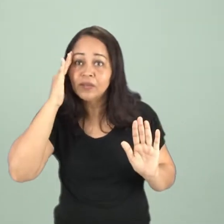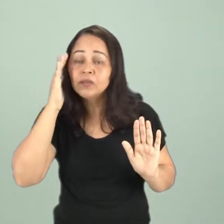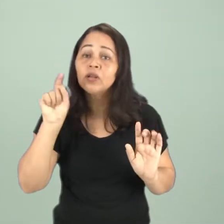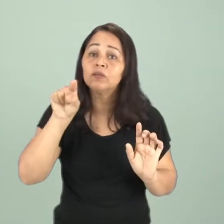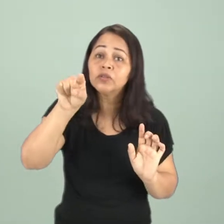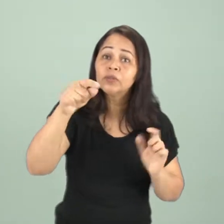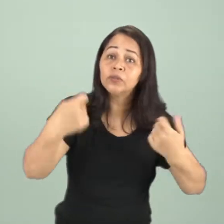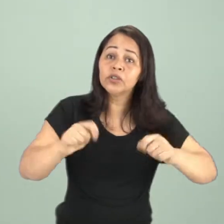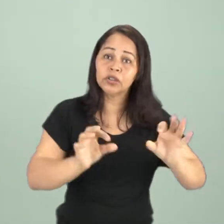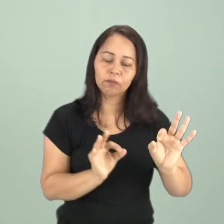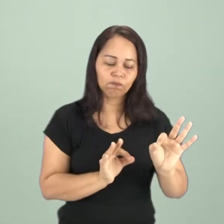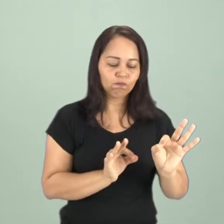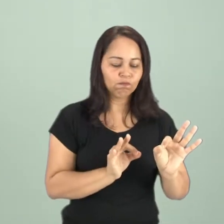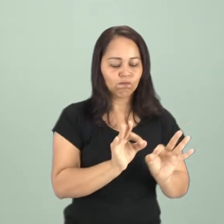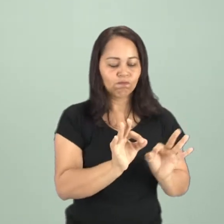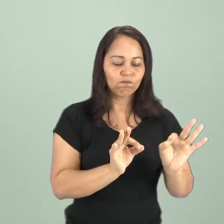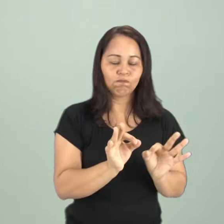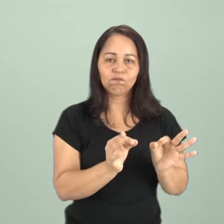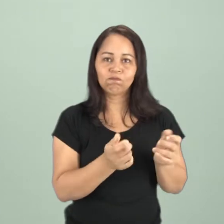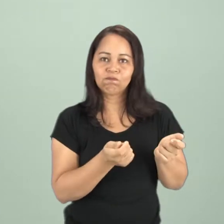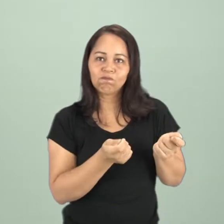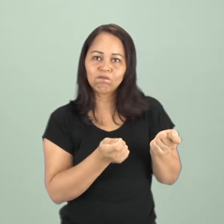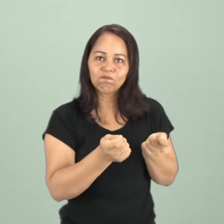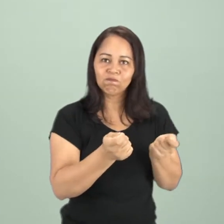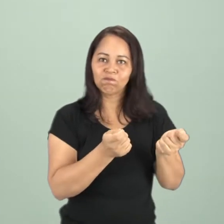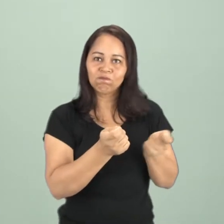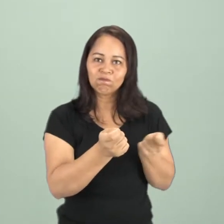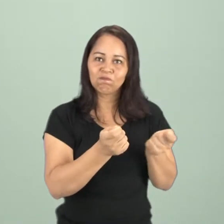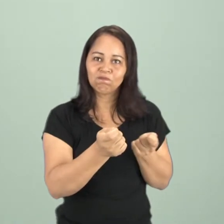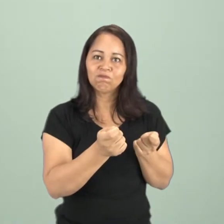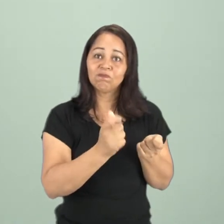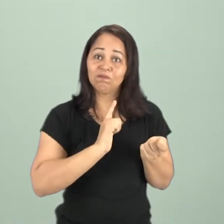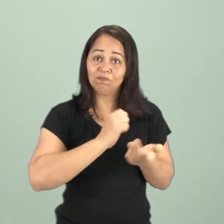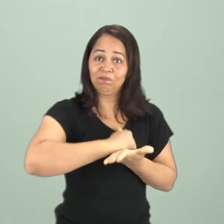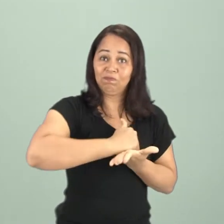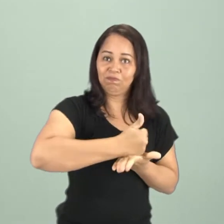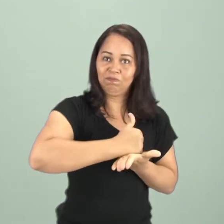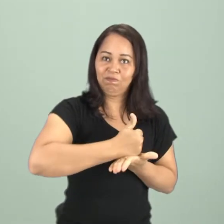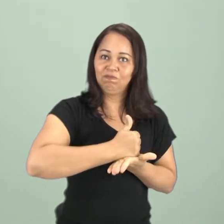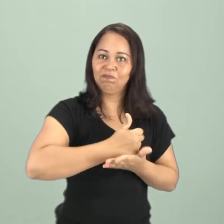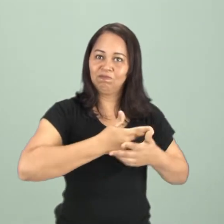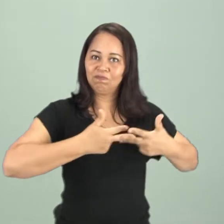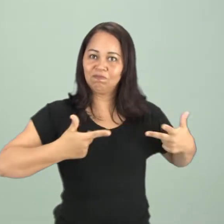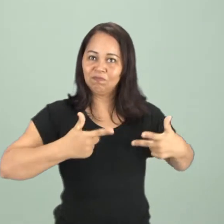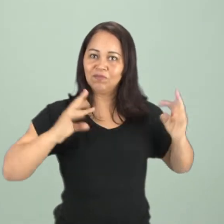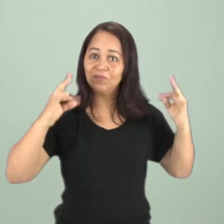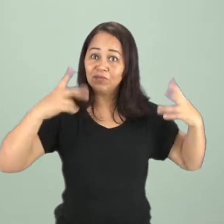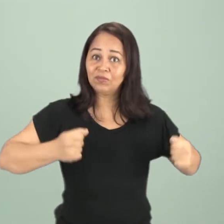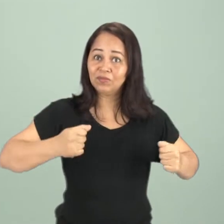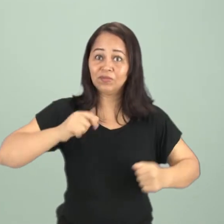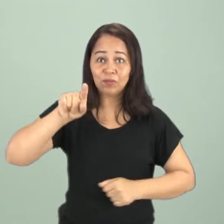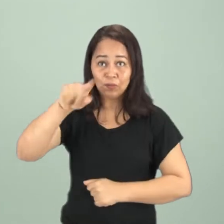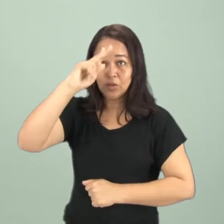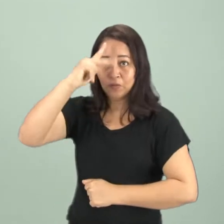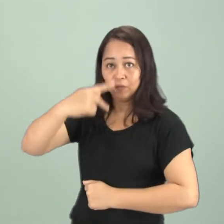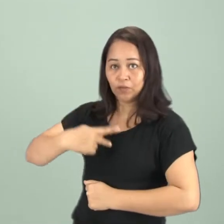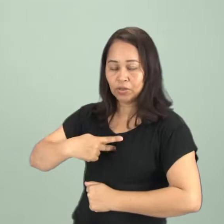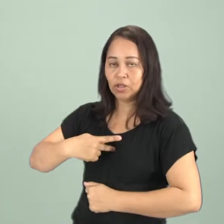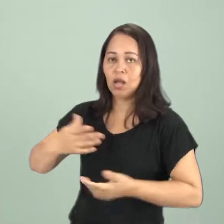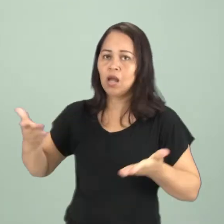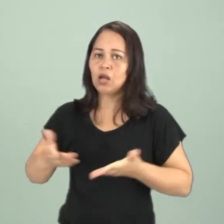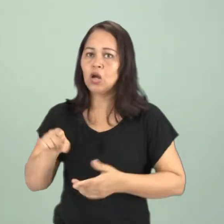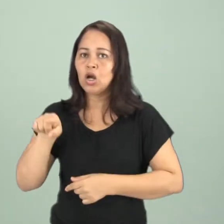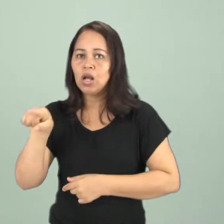entre prevenir e remediar, né? E aí eu quero falar para vocês a diferença entre essas duas palavras,